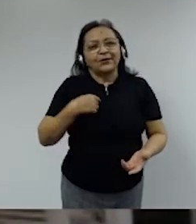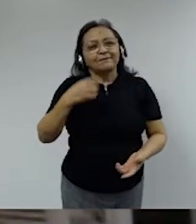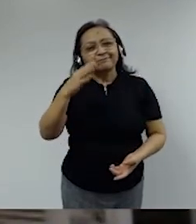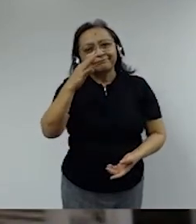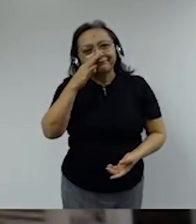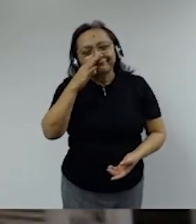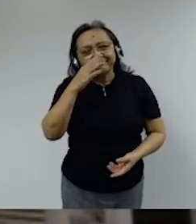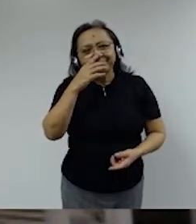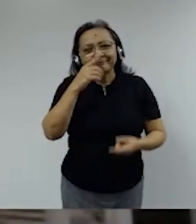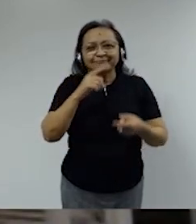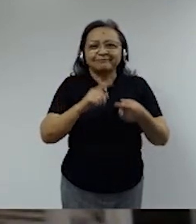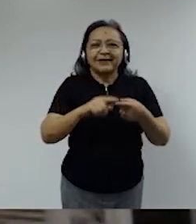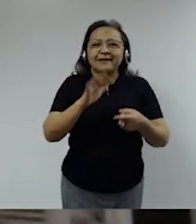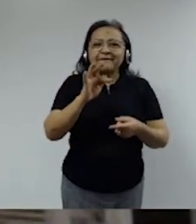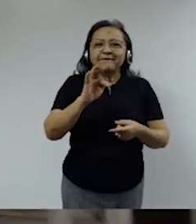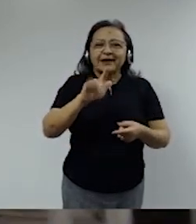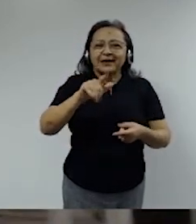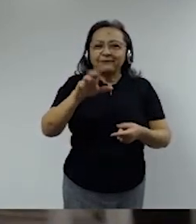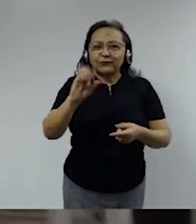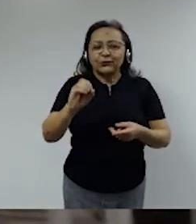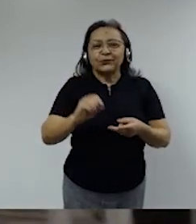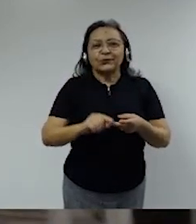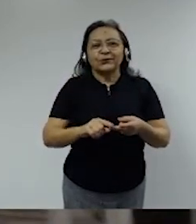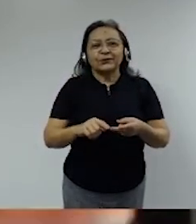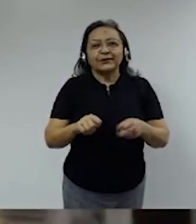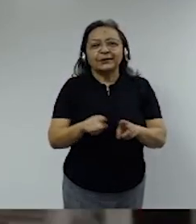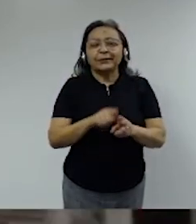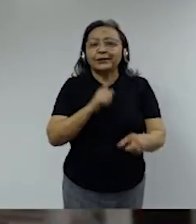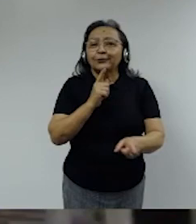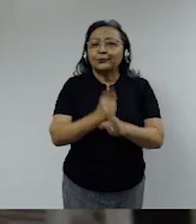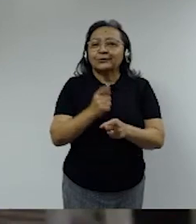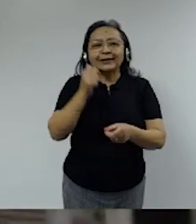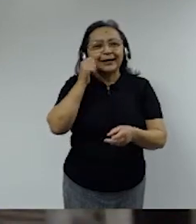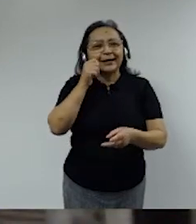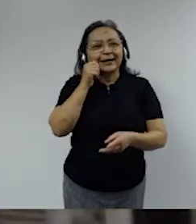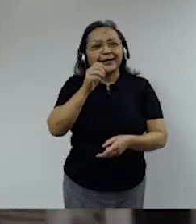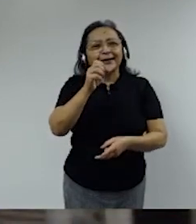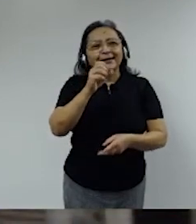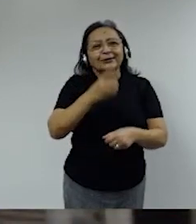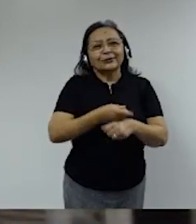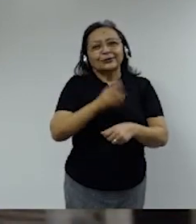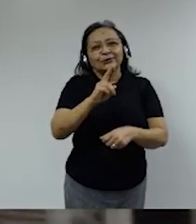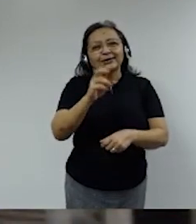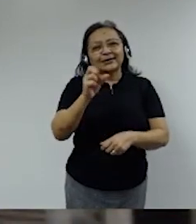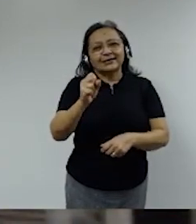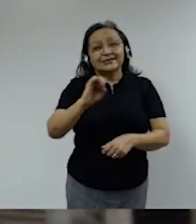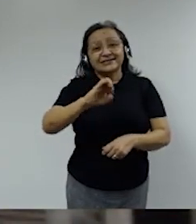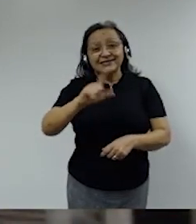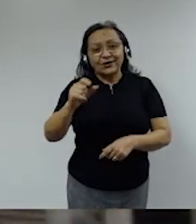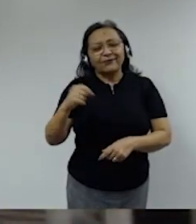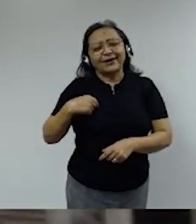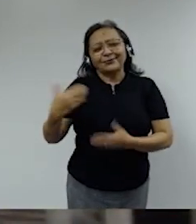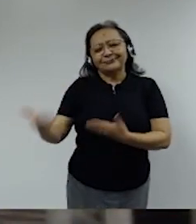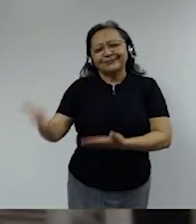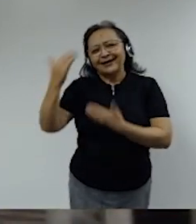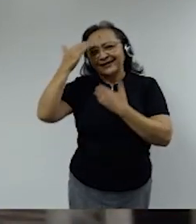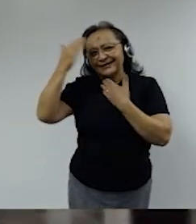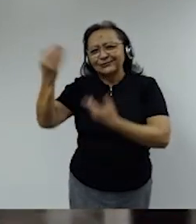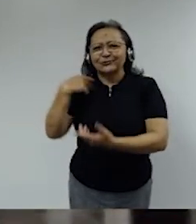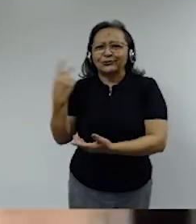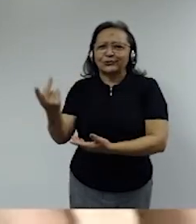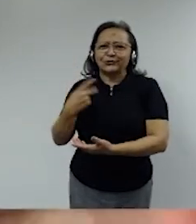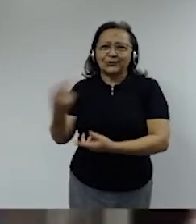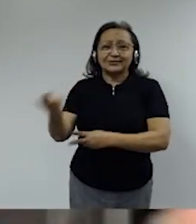sua condução, Ana Quilza, e encontrar Silvia Dias, a quem tanto agradeço. A nossa relação